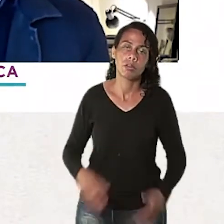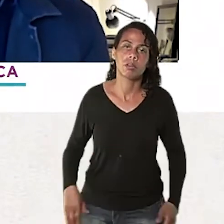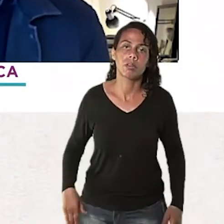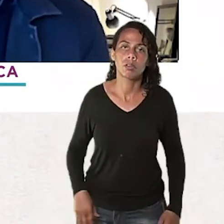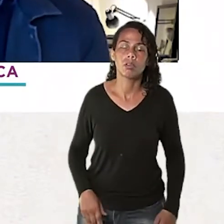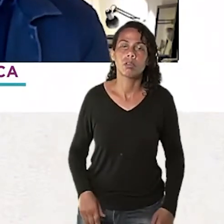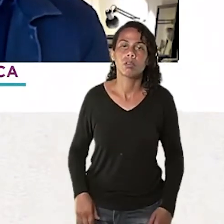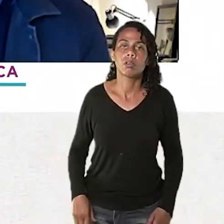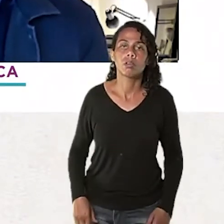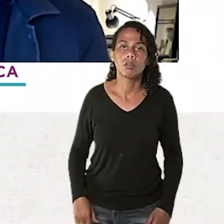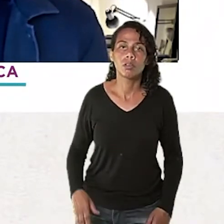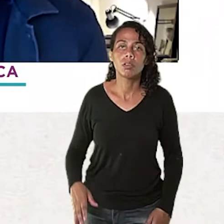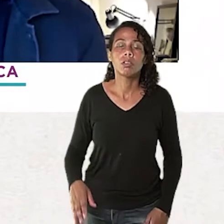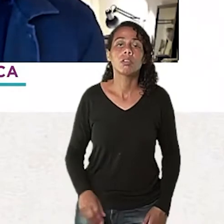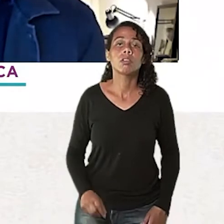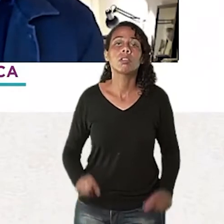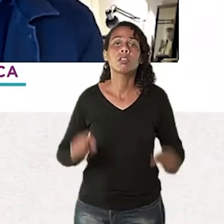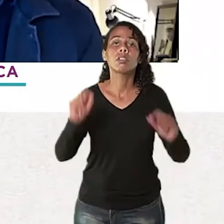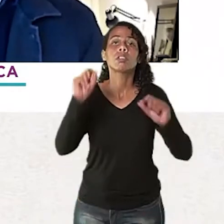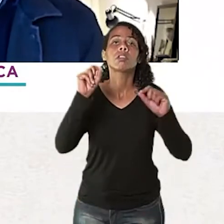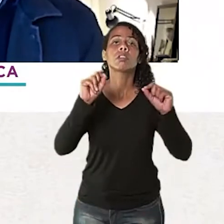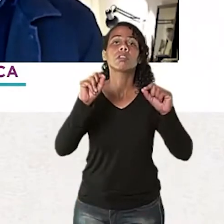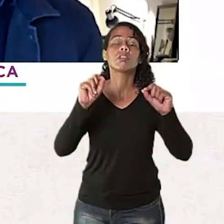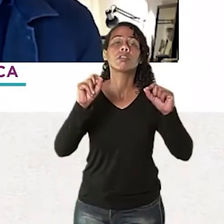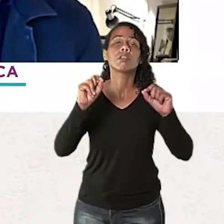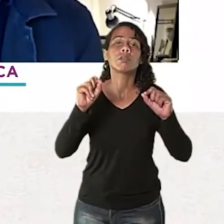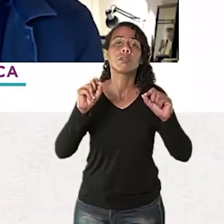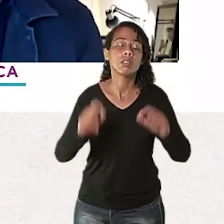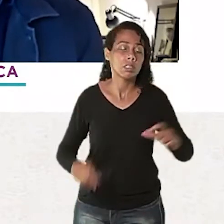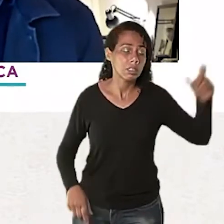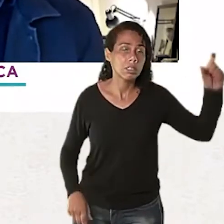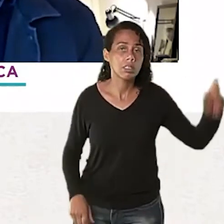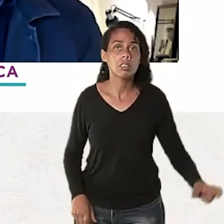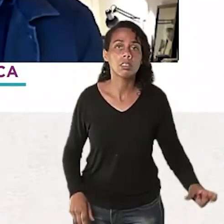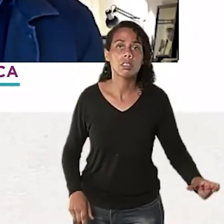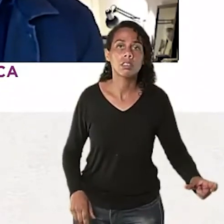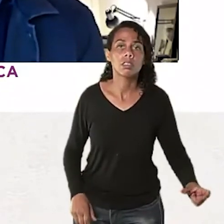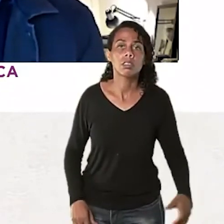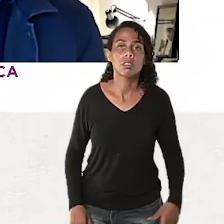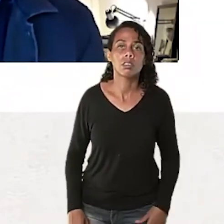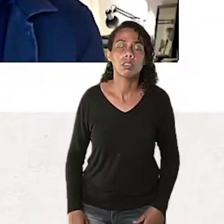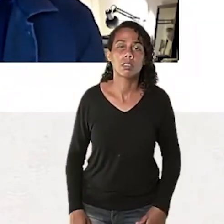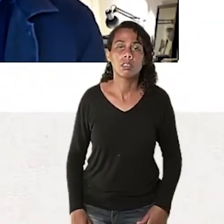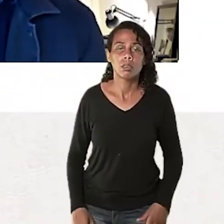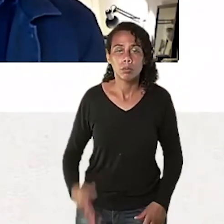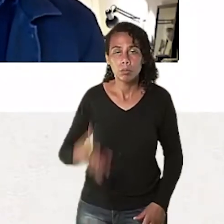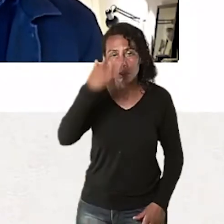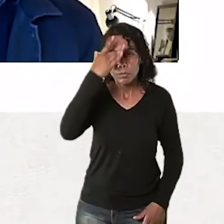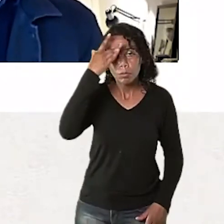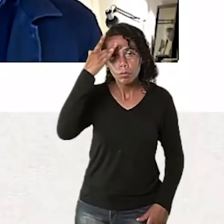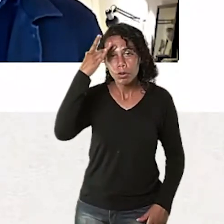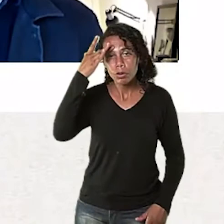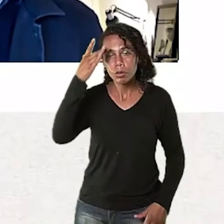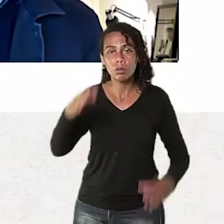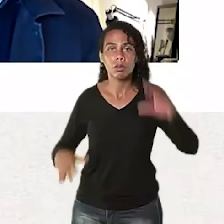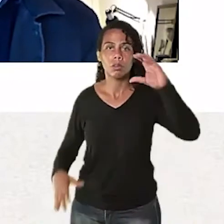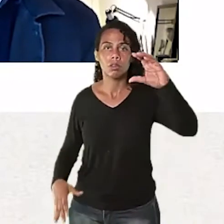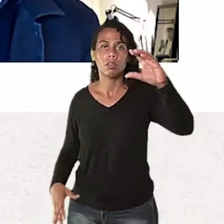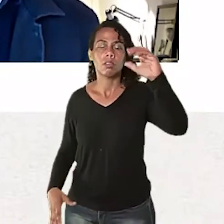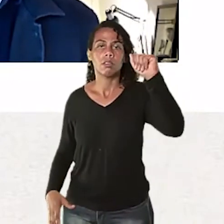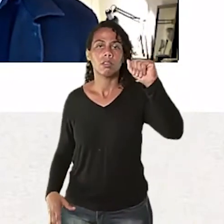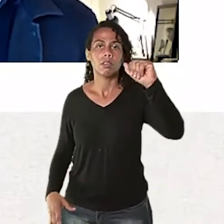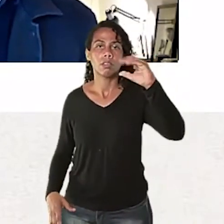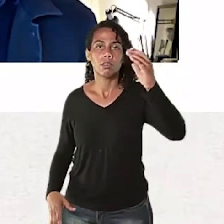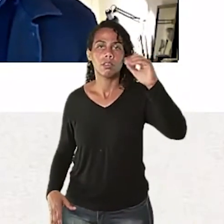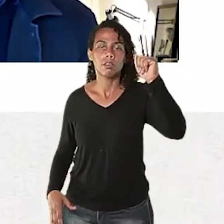Arma, da Associação dos Policiais Militares do Estado XYZ. Olha, você pega qualquer associação de classe,